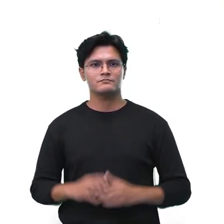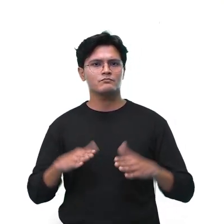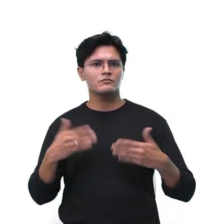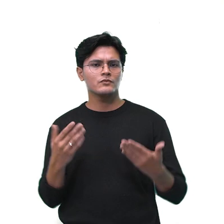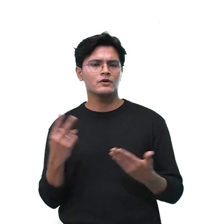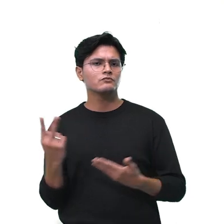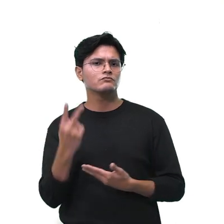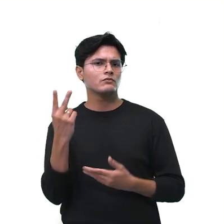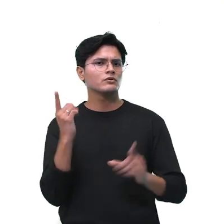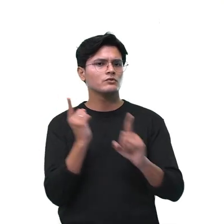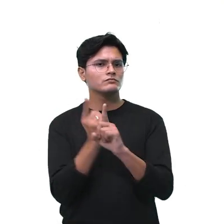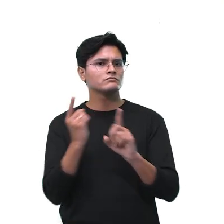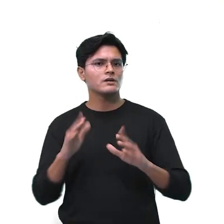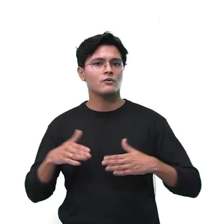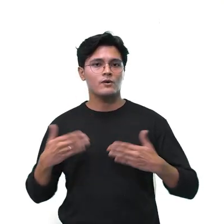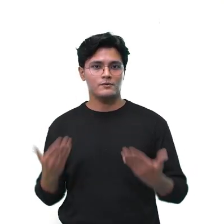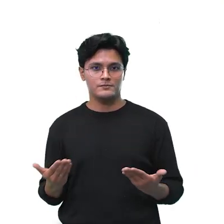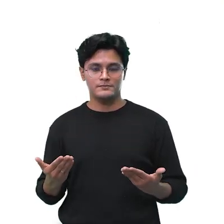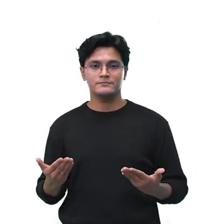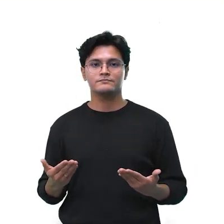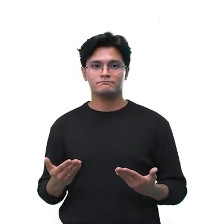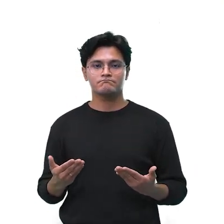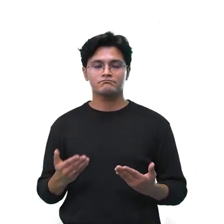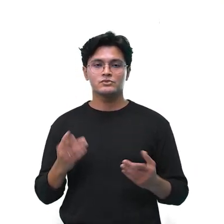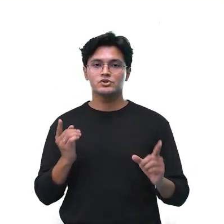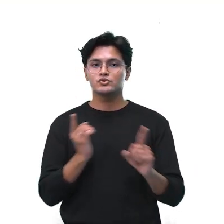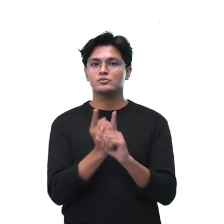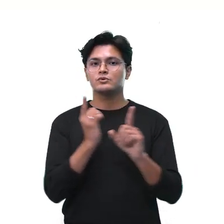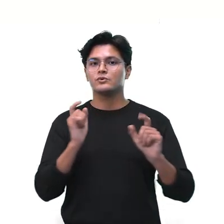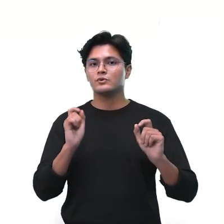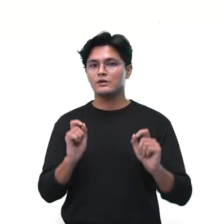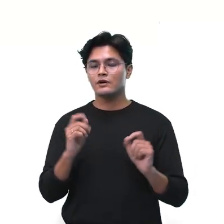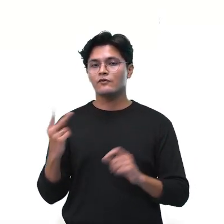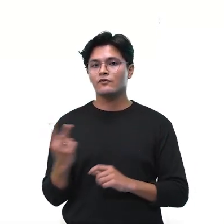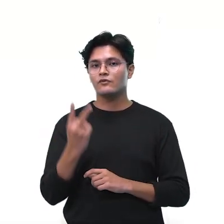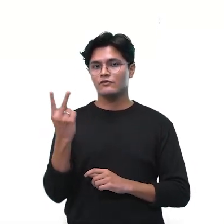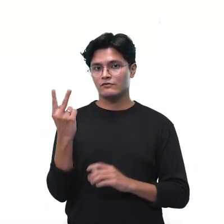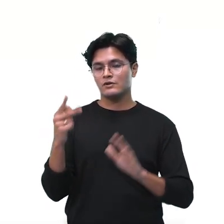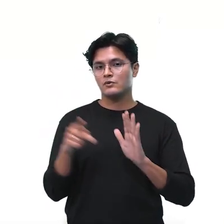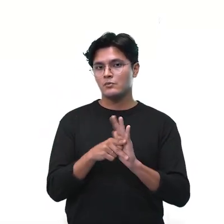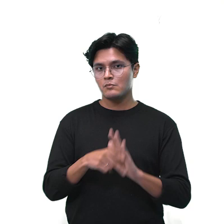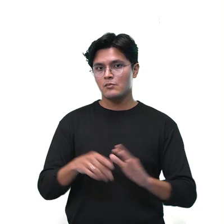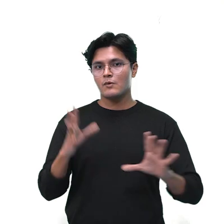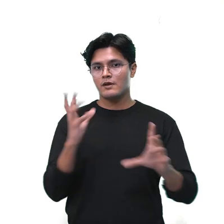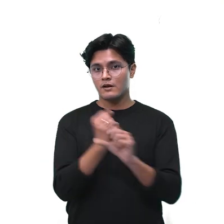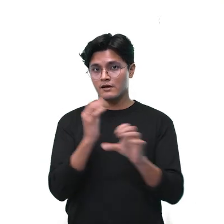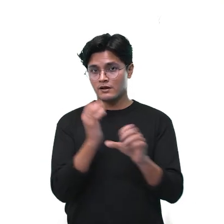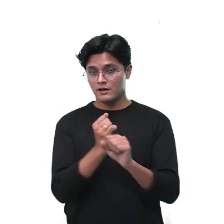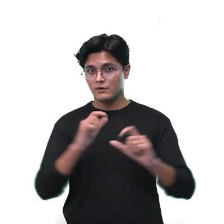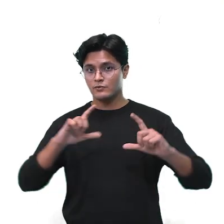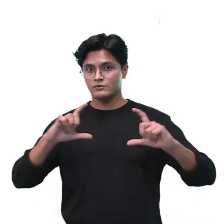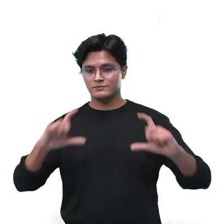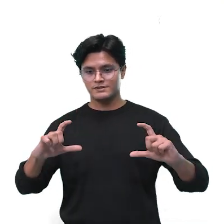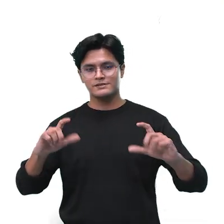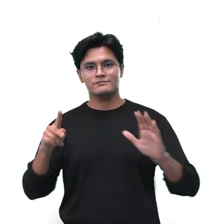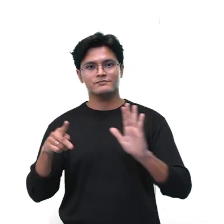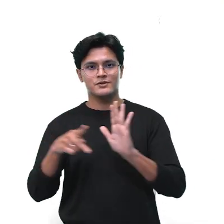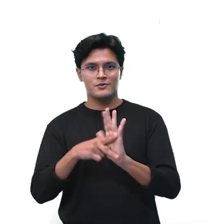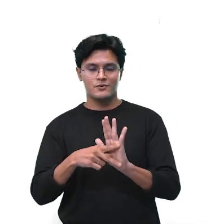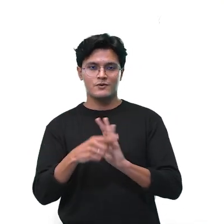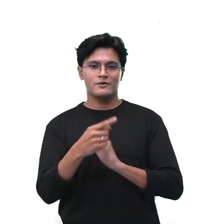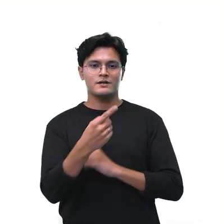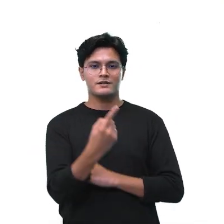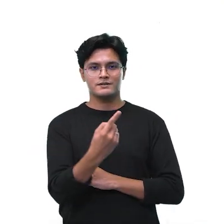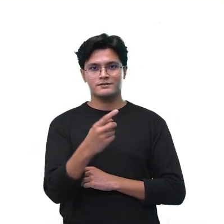que eu cheguei aqui? Eu descobri, né, que o valor da minha expressão é igual a 15,